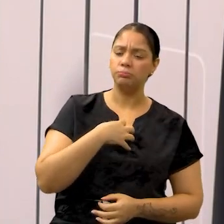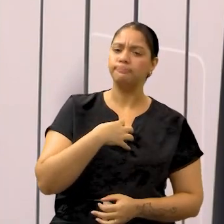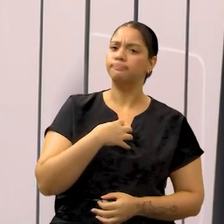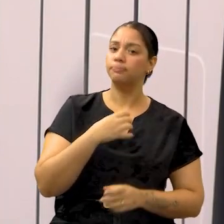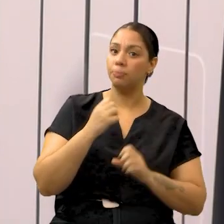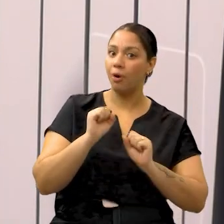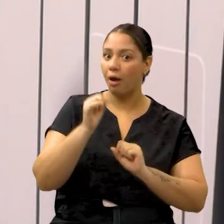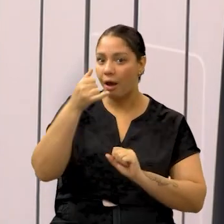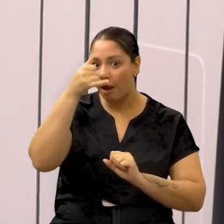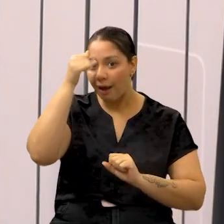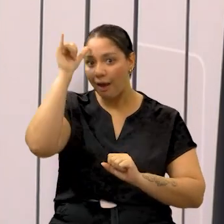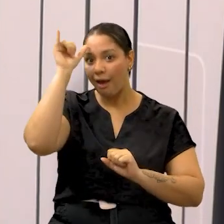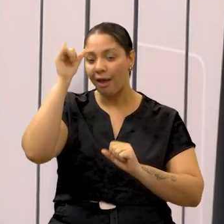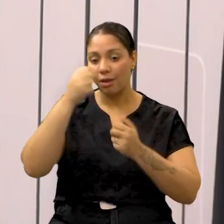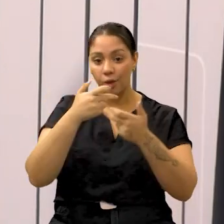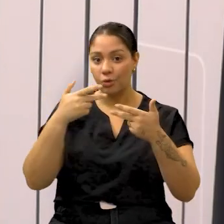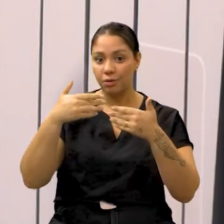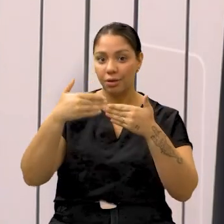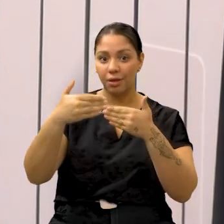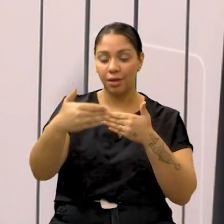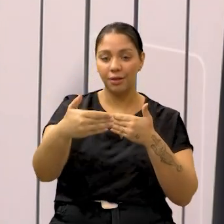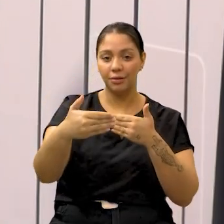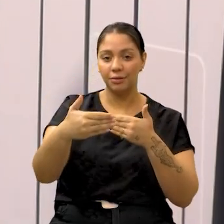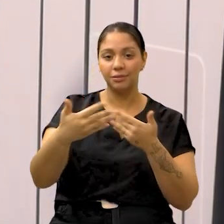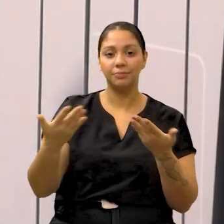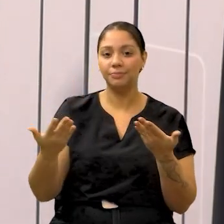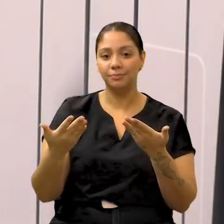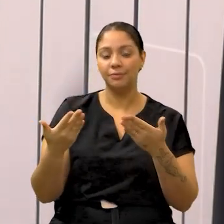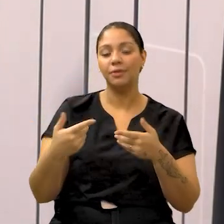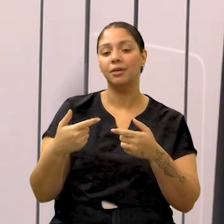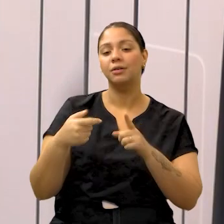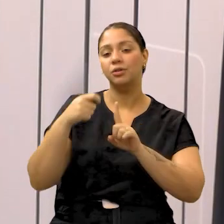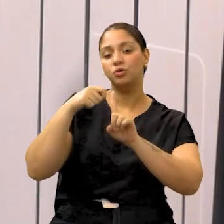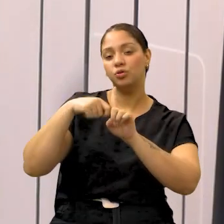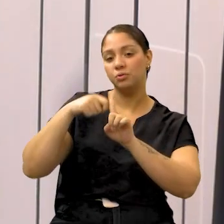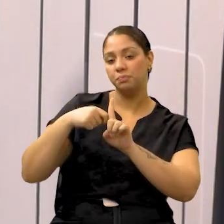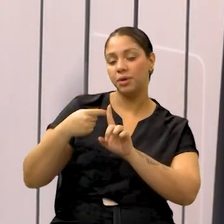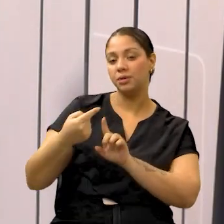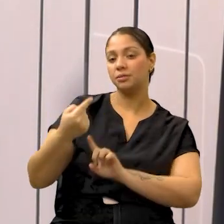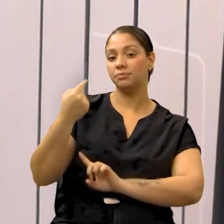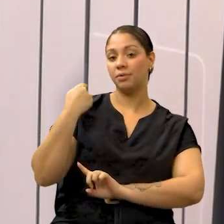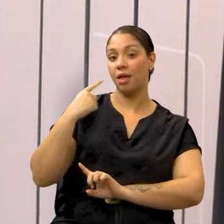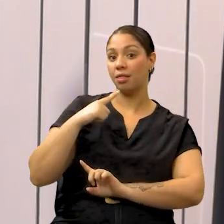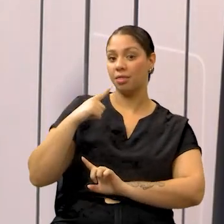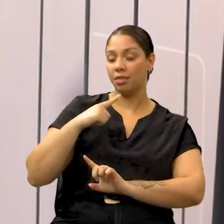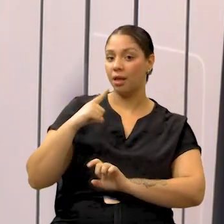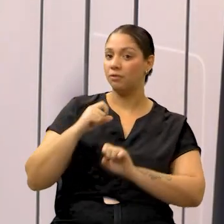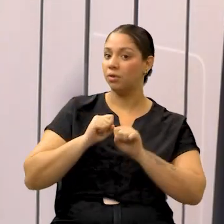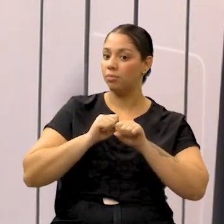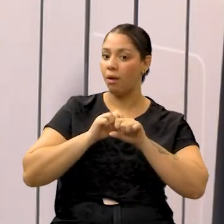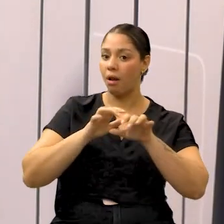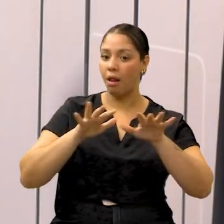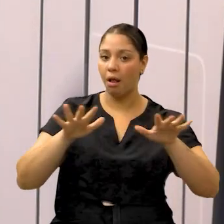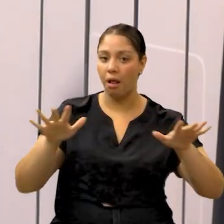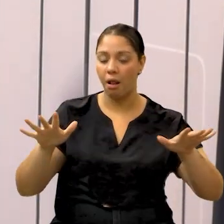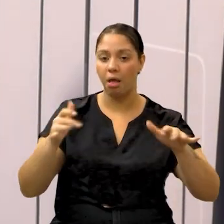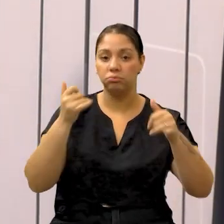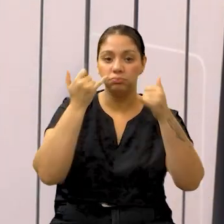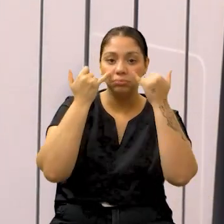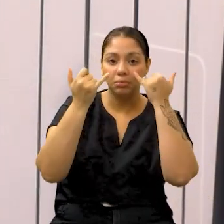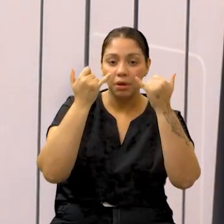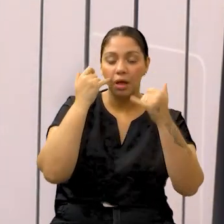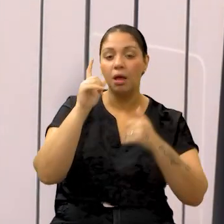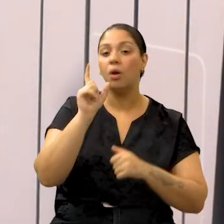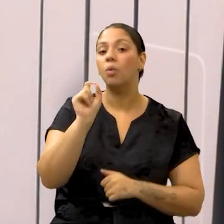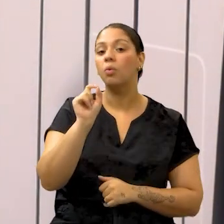que pode evitar algo mais para frente. E nos últimos meses, uma doença que ganhou destaque na